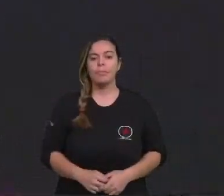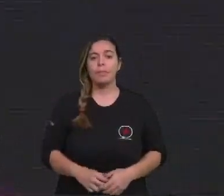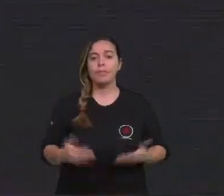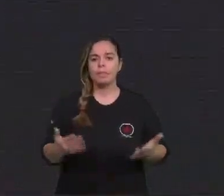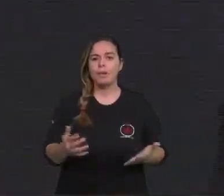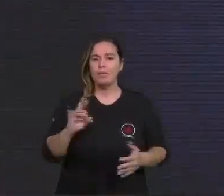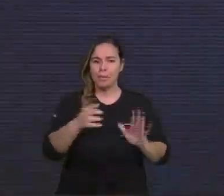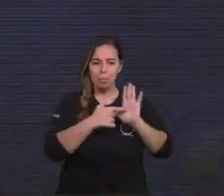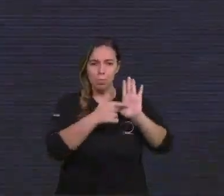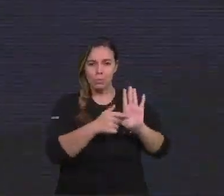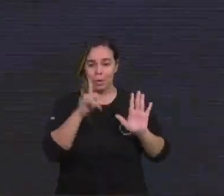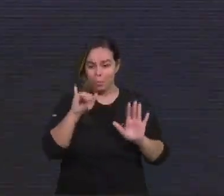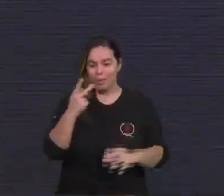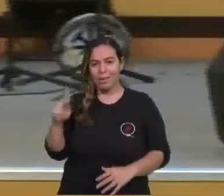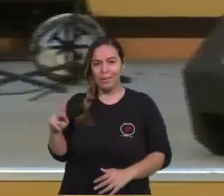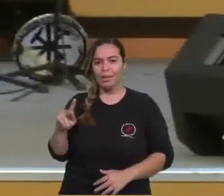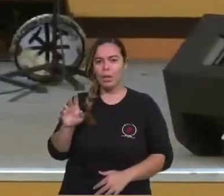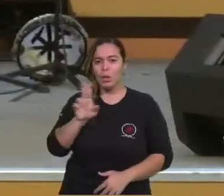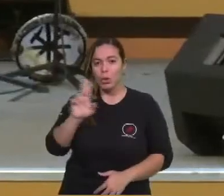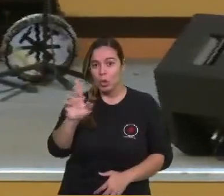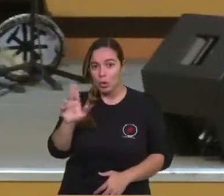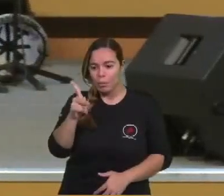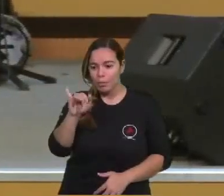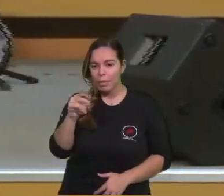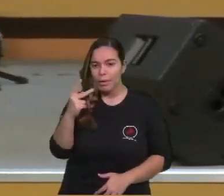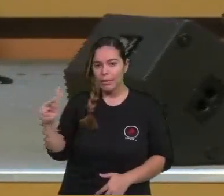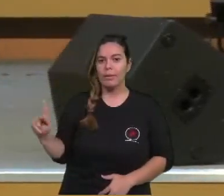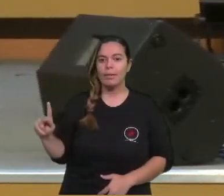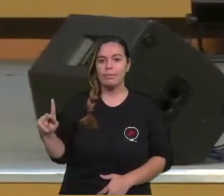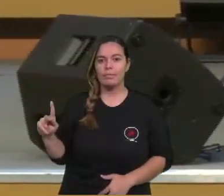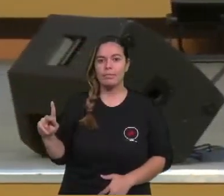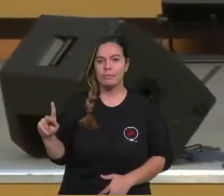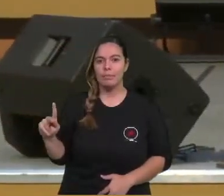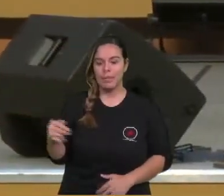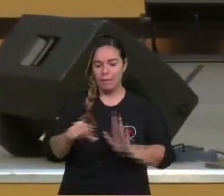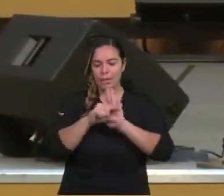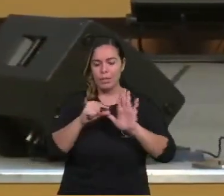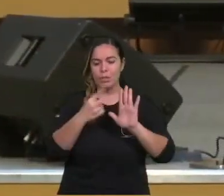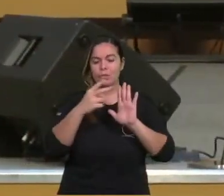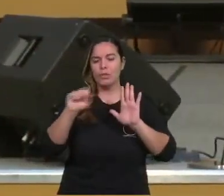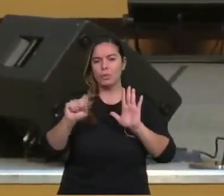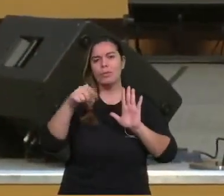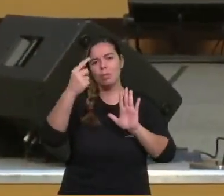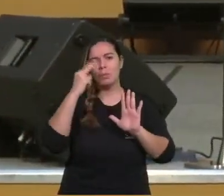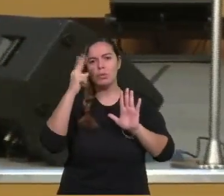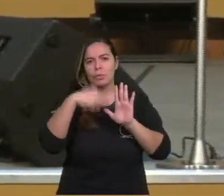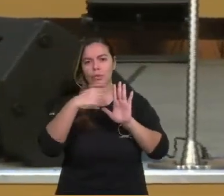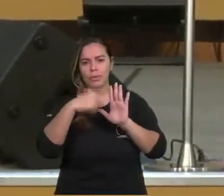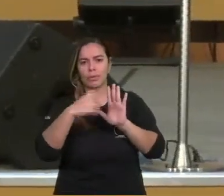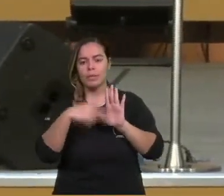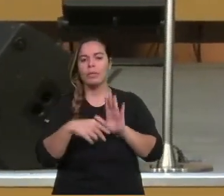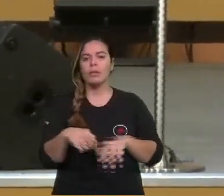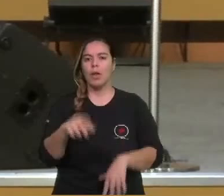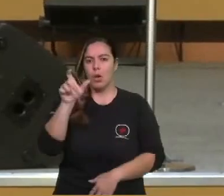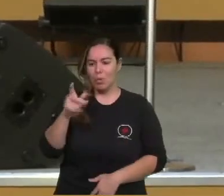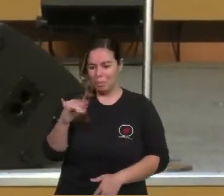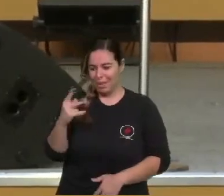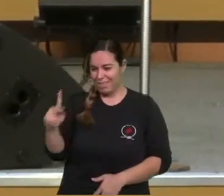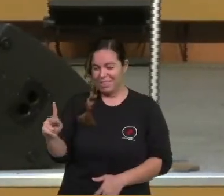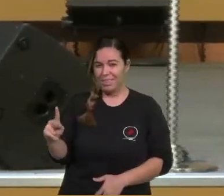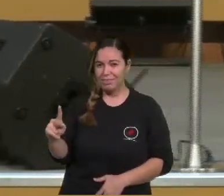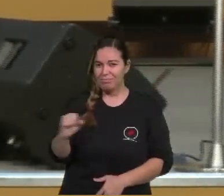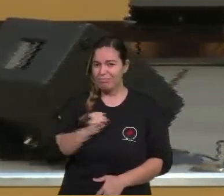Primeiro deixa eu te mostrar o pai desse cara. O nome do pai de Ezequias era Acás. Capítulo 28, depois você lê. Pense num cara